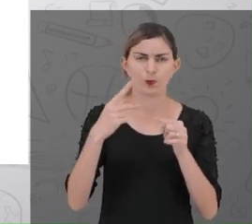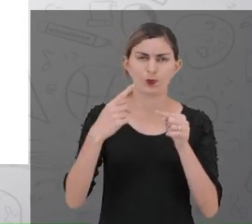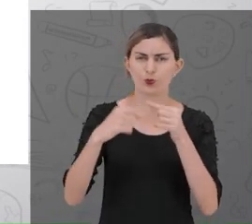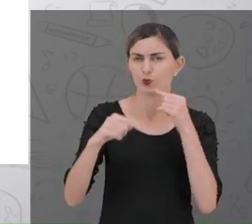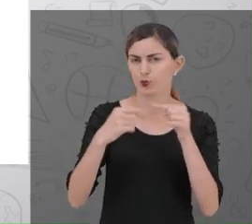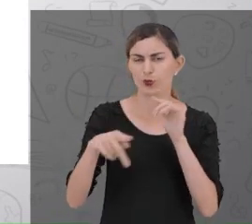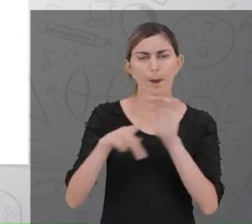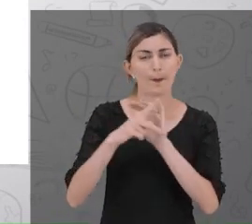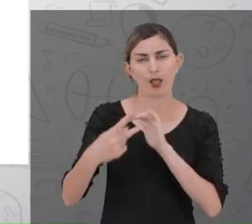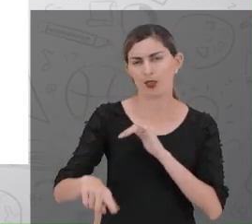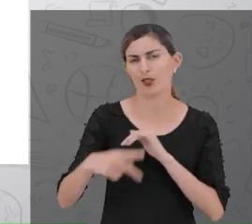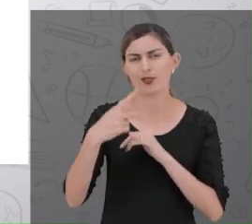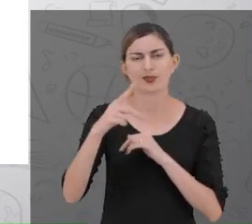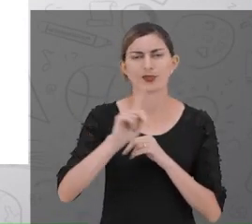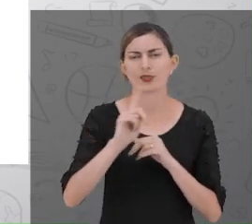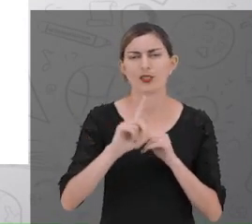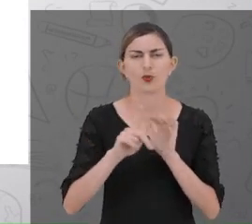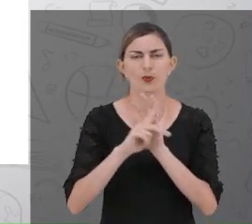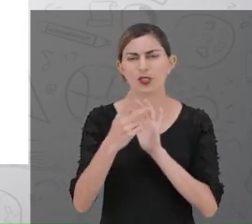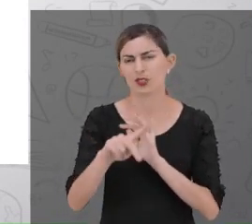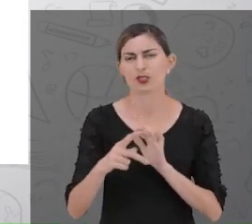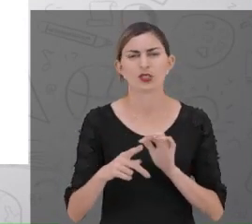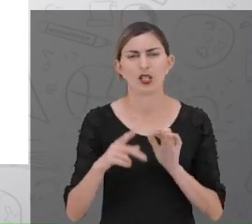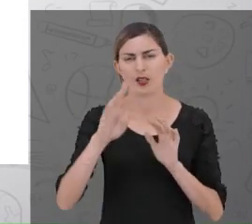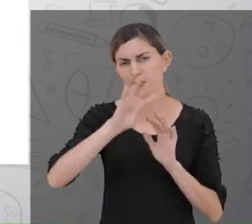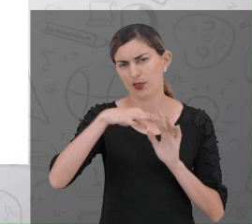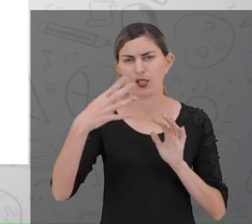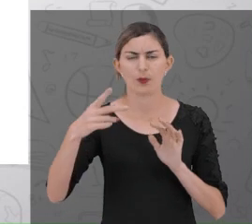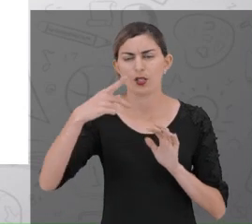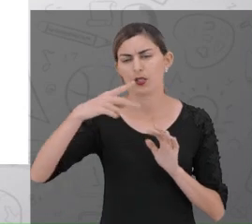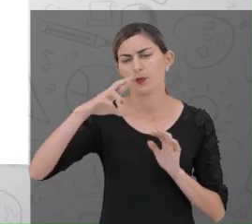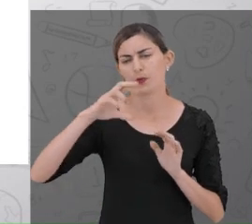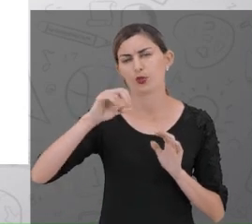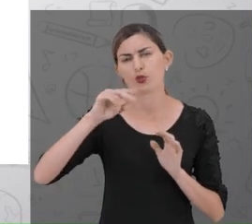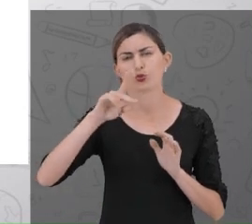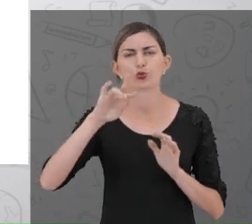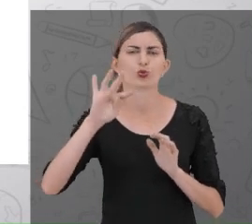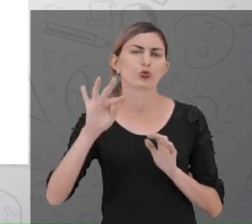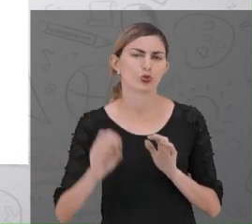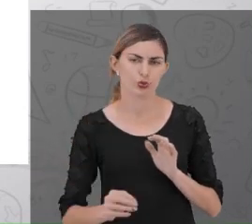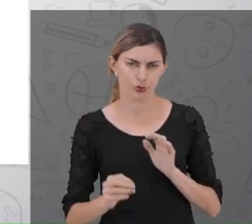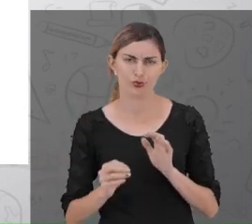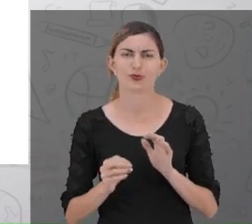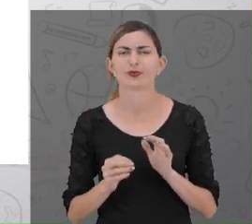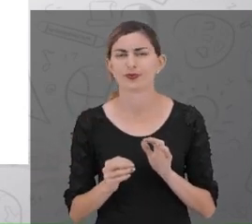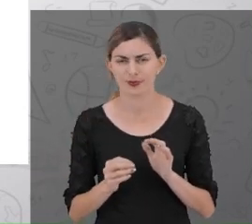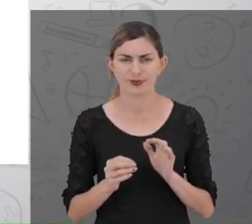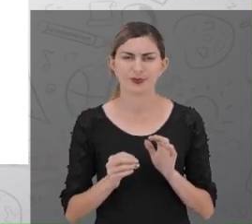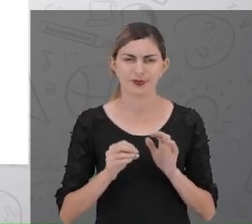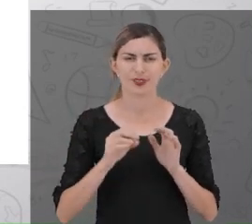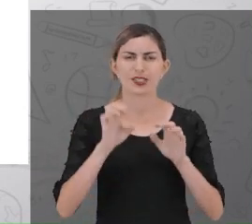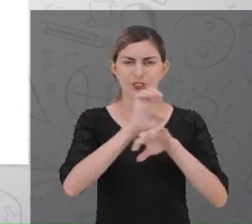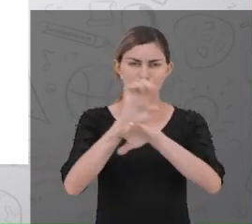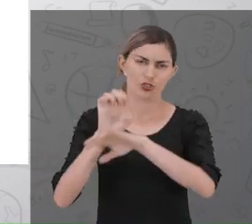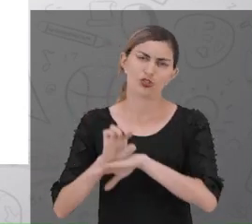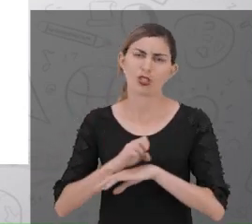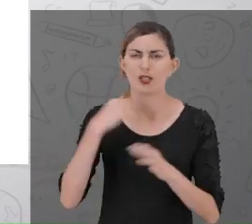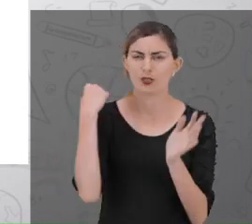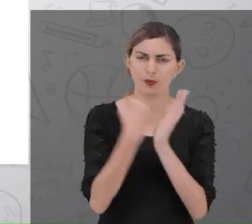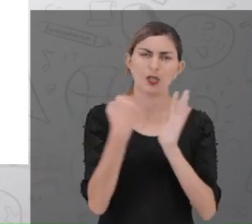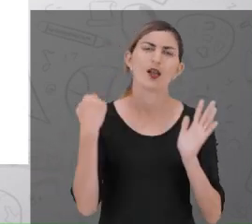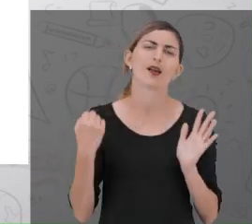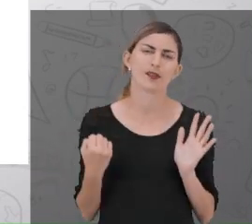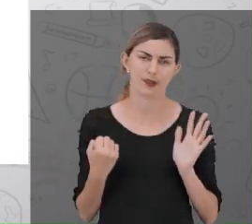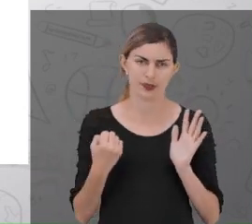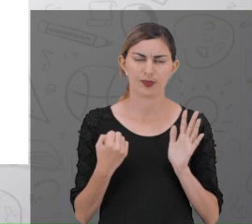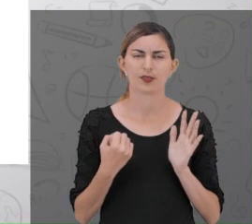atributos que não fazem parte, digamos assim, da tabela produto, como é o caso de fornecedor, de